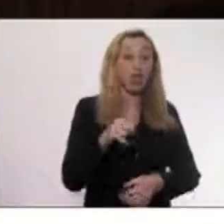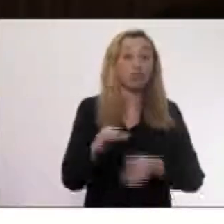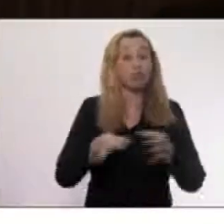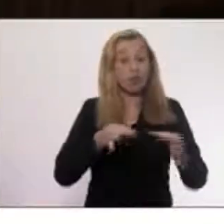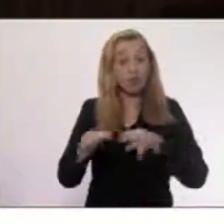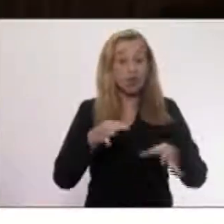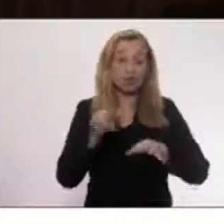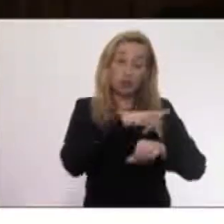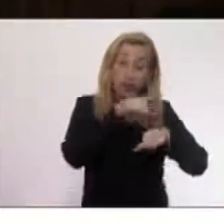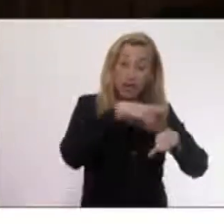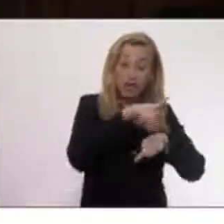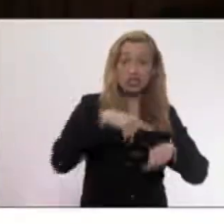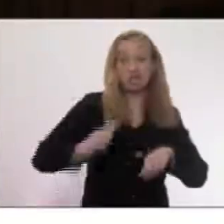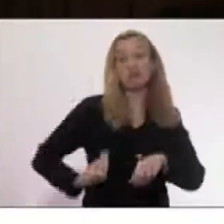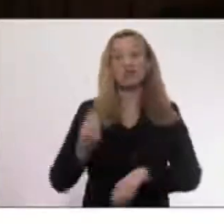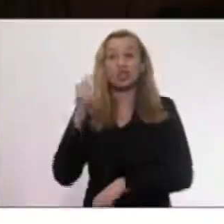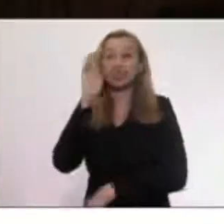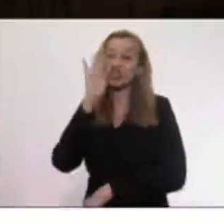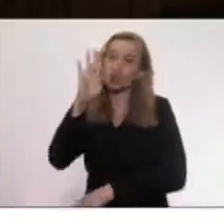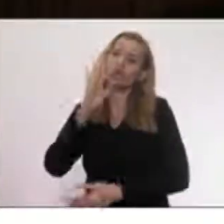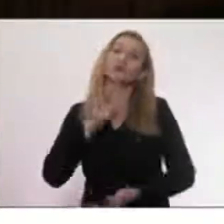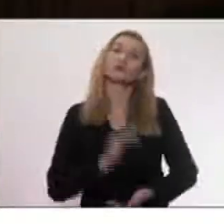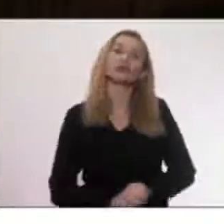de vidas e de sonhos.